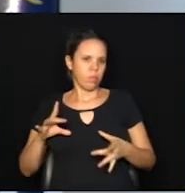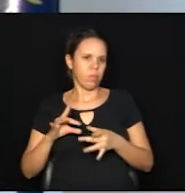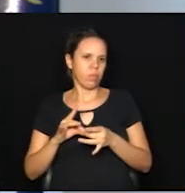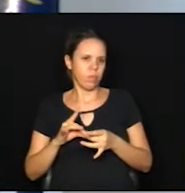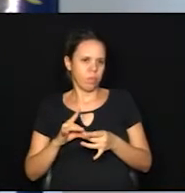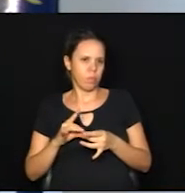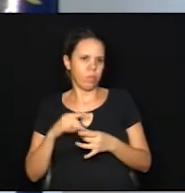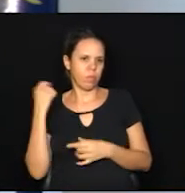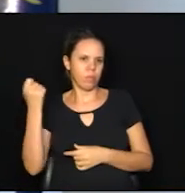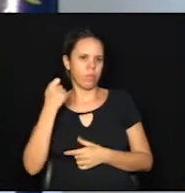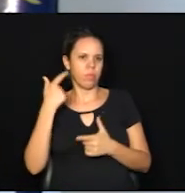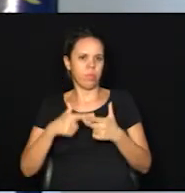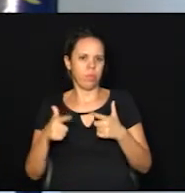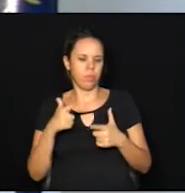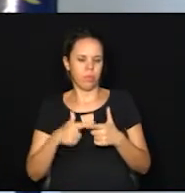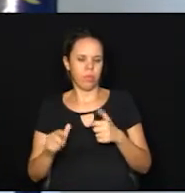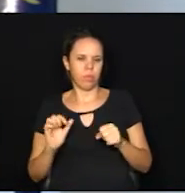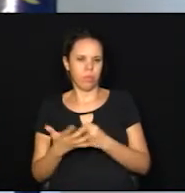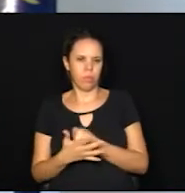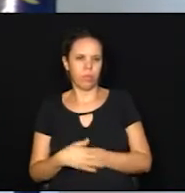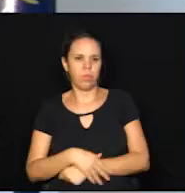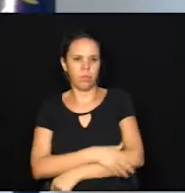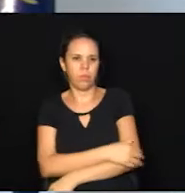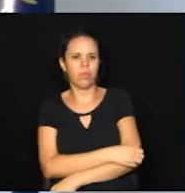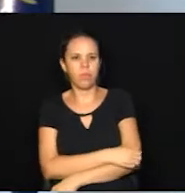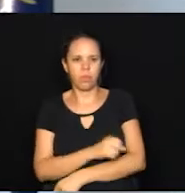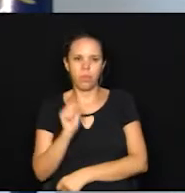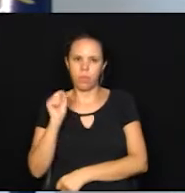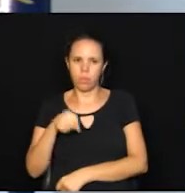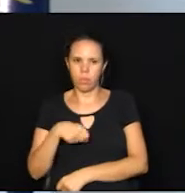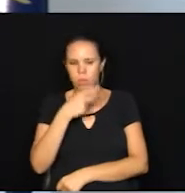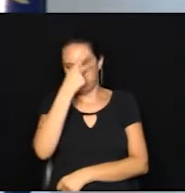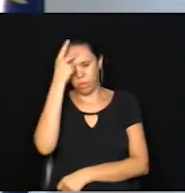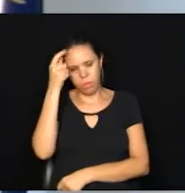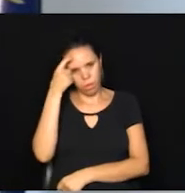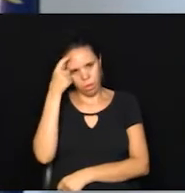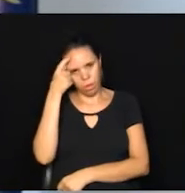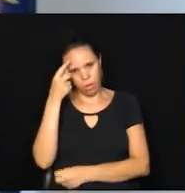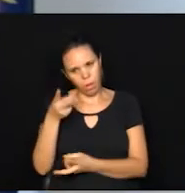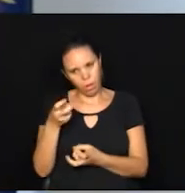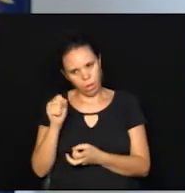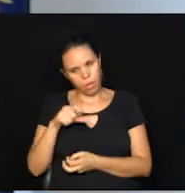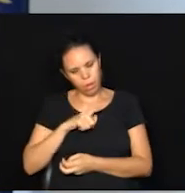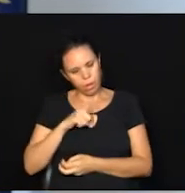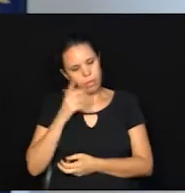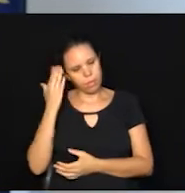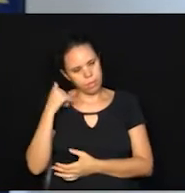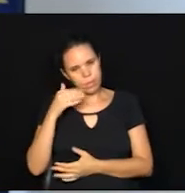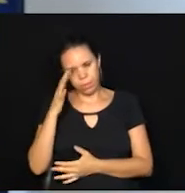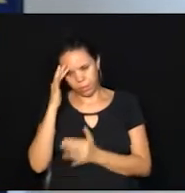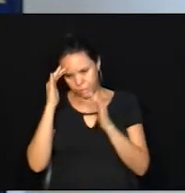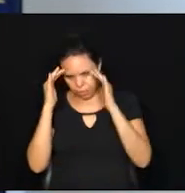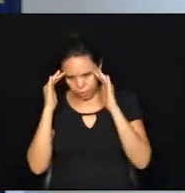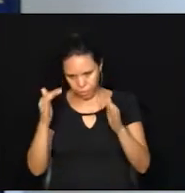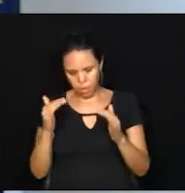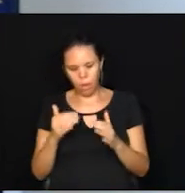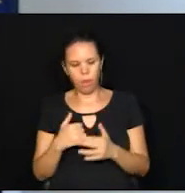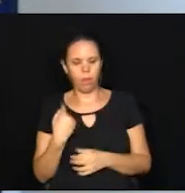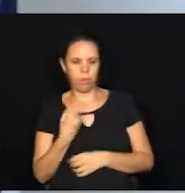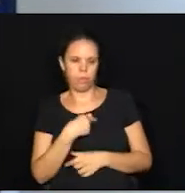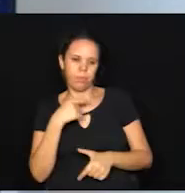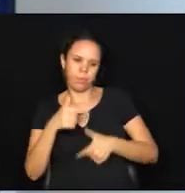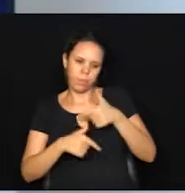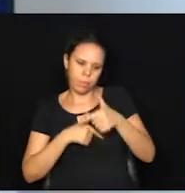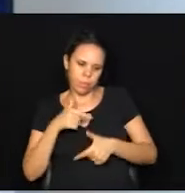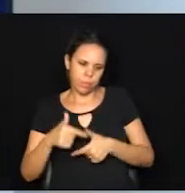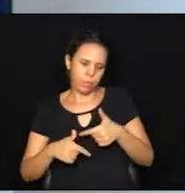na gravidade da situação. Sim, algumas pessoas a gente percebe que têm essa consciência, porém, o nosso